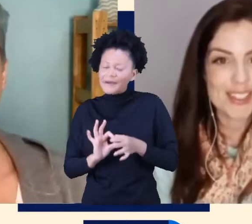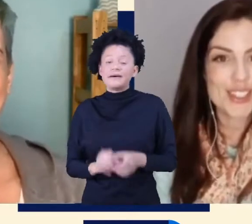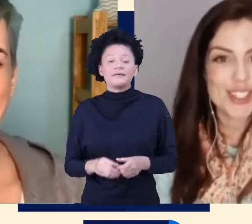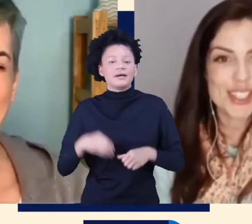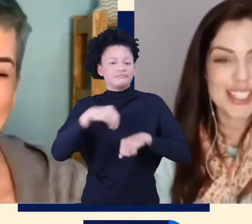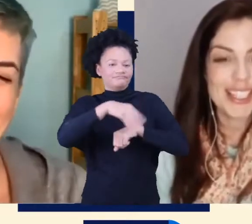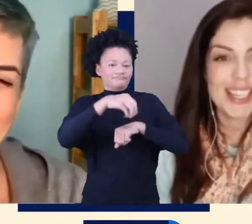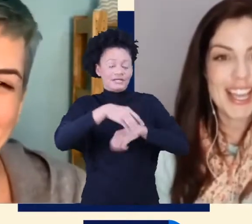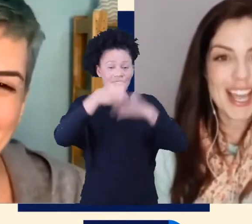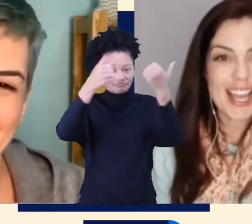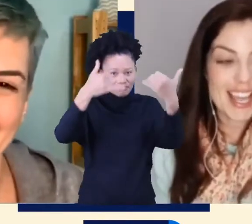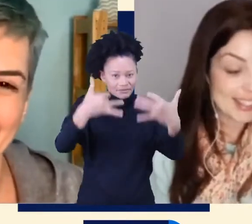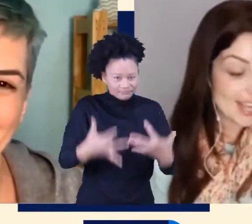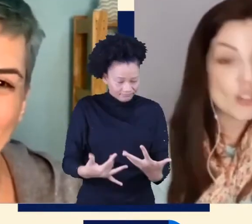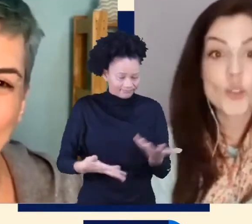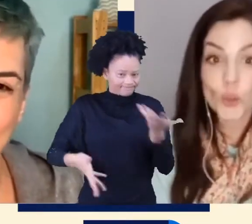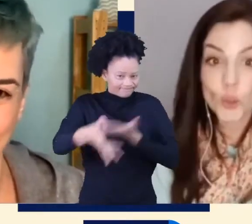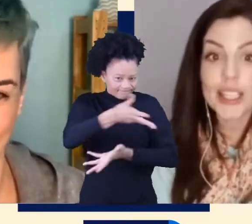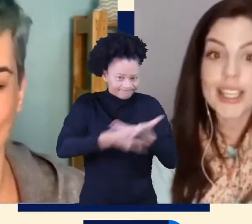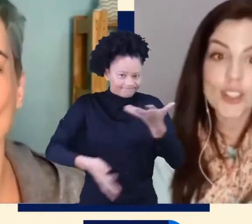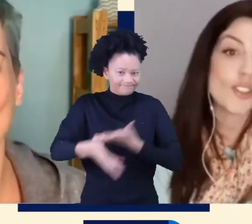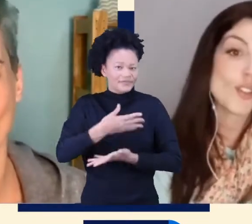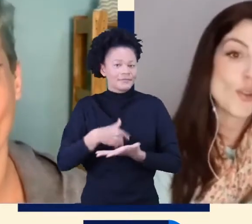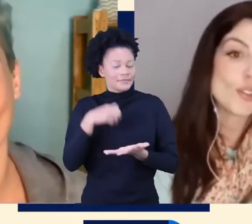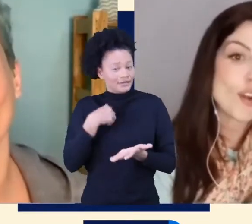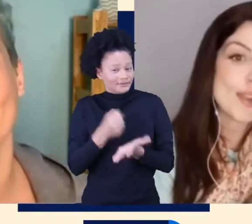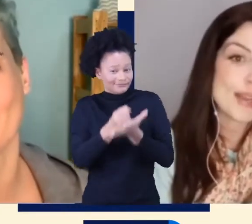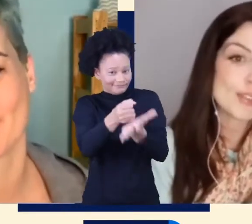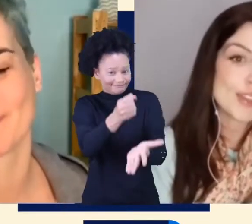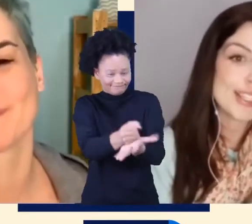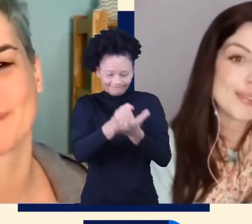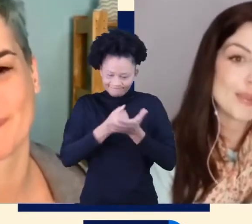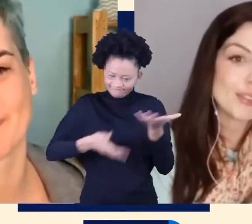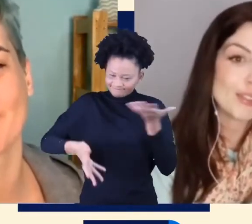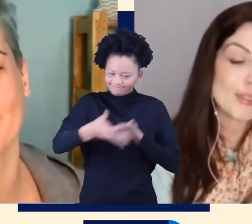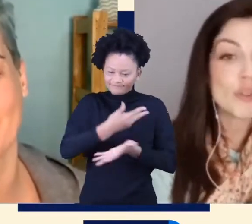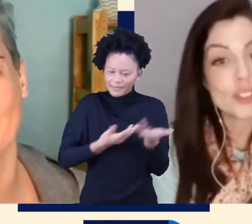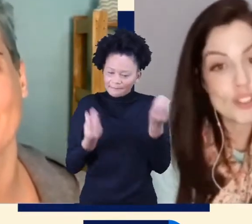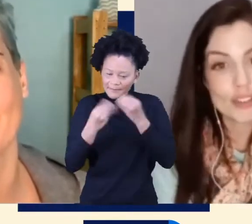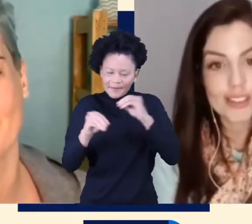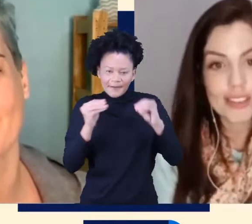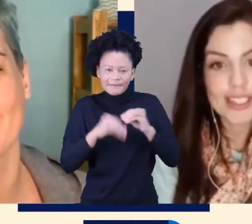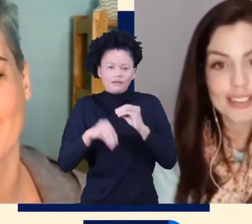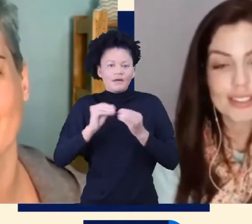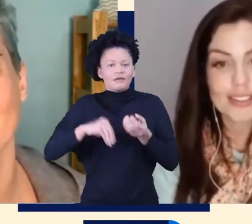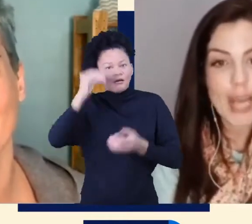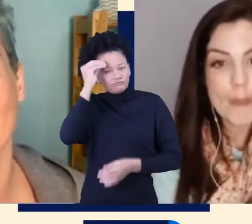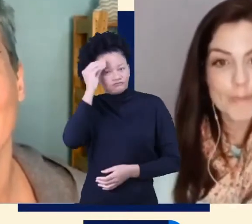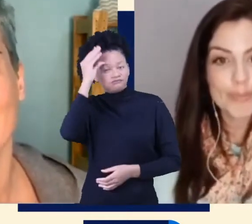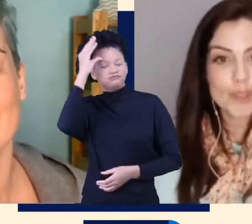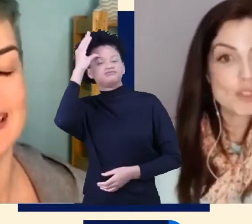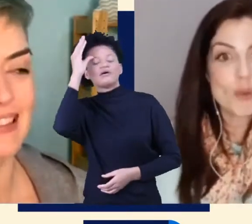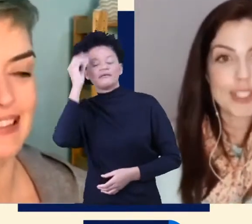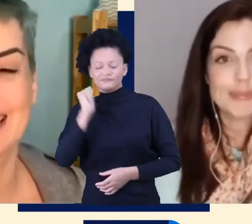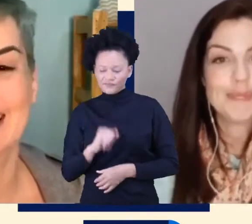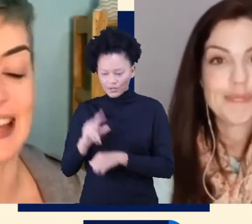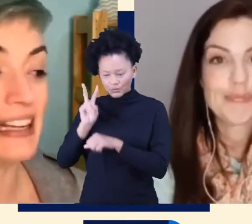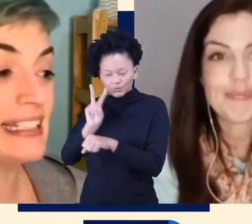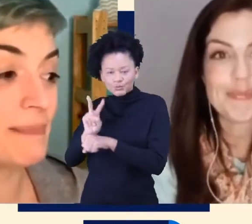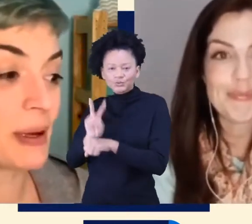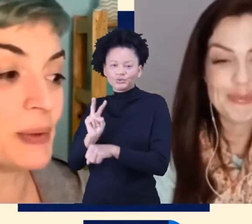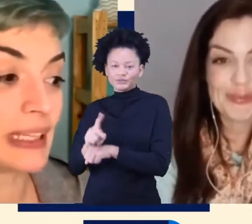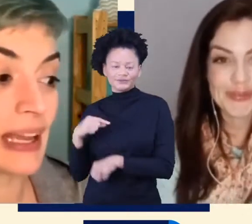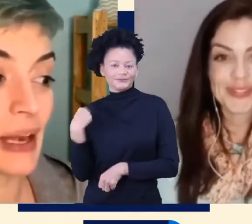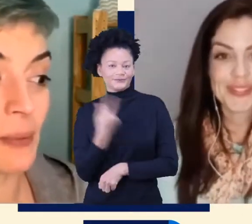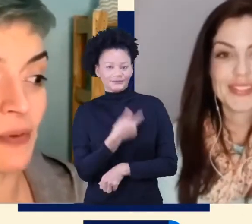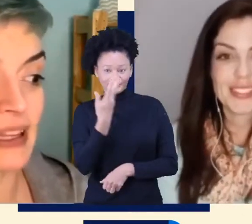para ver se a gente se ajuda e a gente constrói mais conhecimento que vai proteger nossas crianças, tá? Então, simbora. Antes